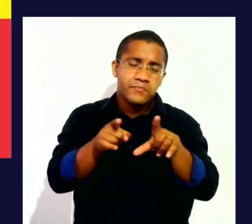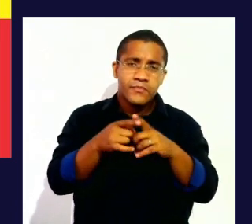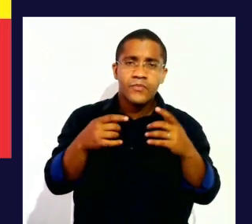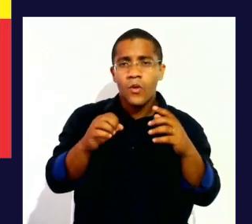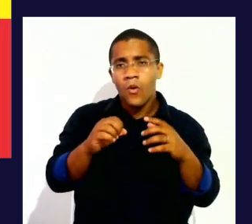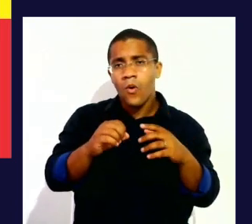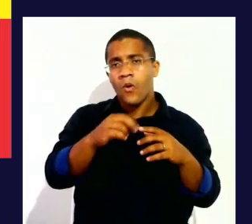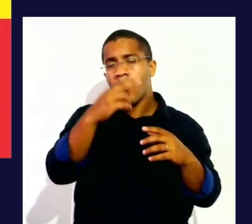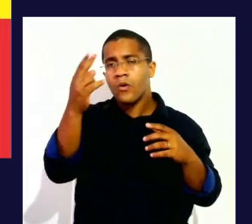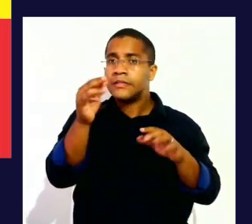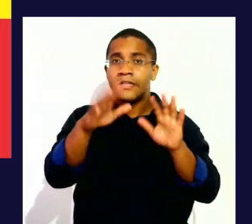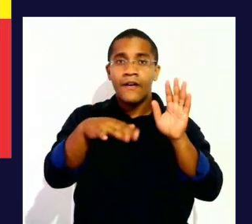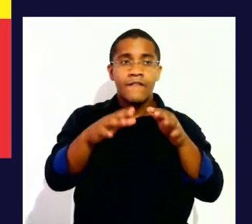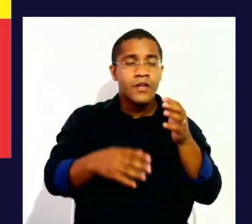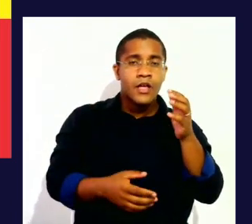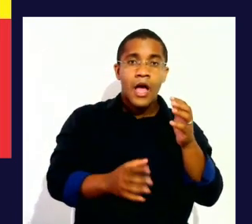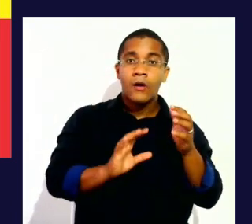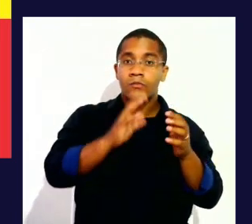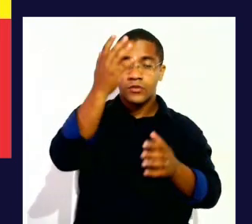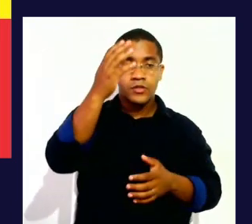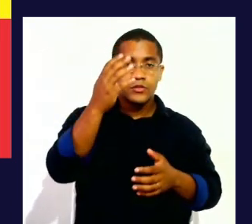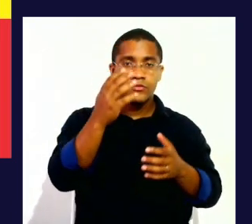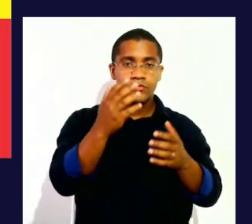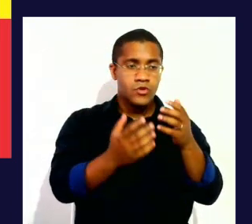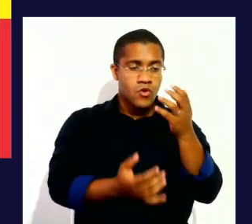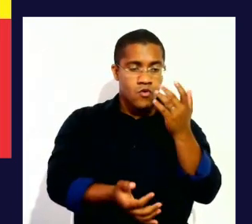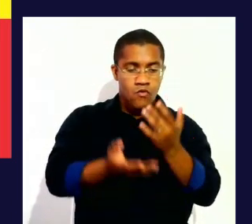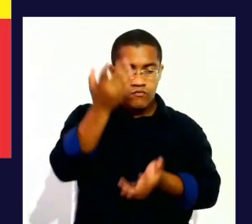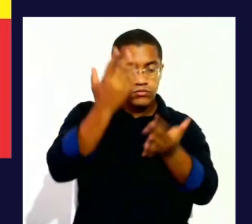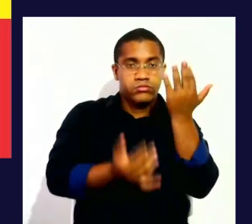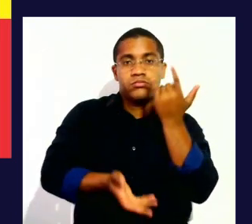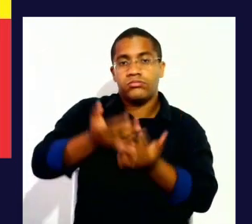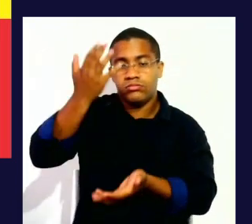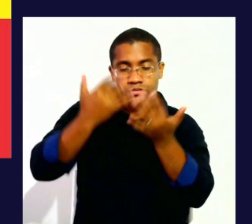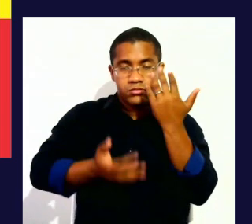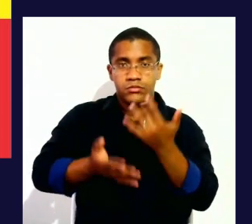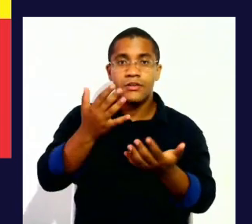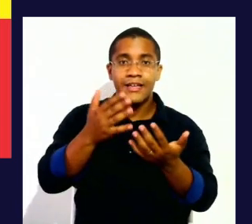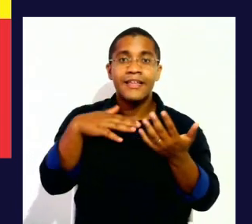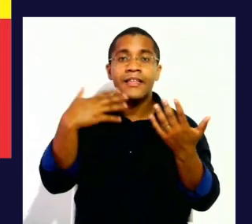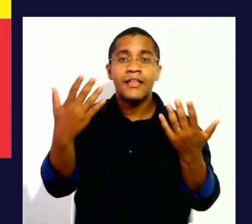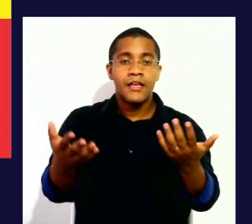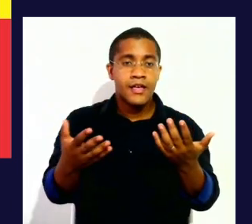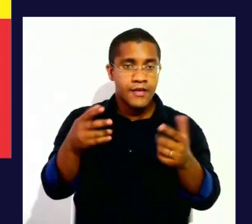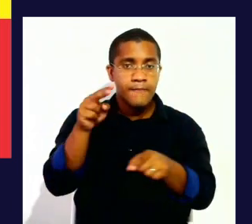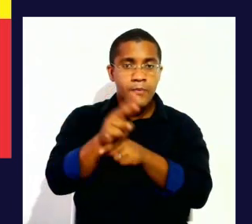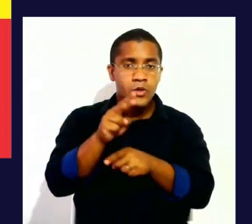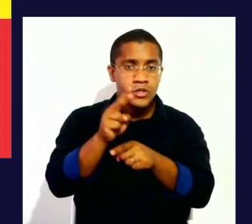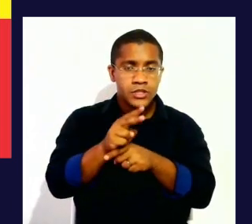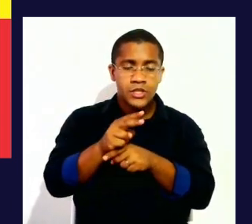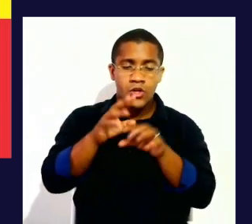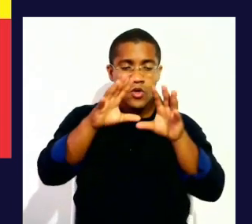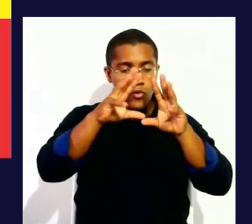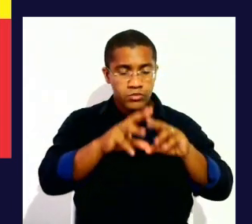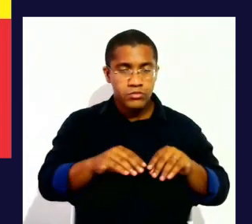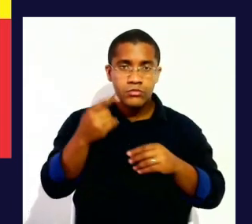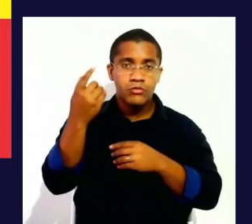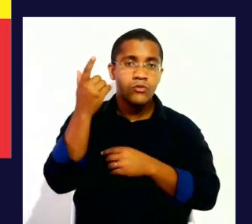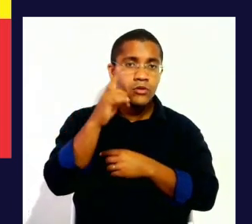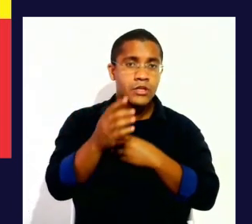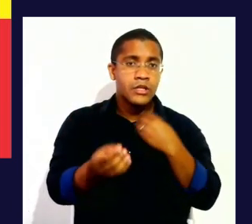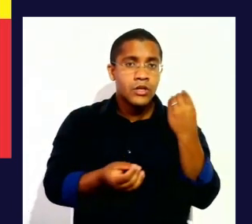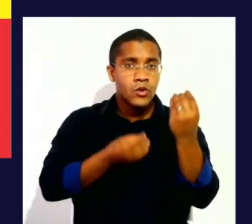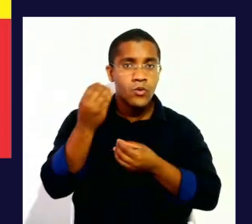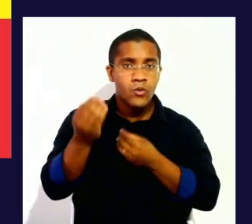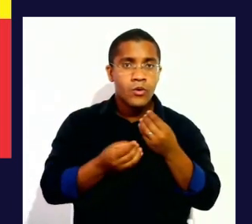quando tem um incêndio que é provocado por conduíte elétrico ou de comunicação ou